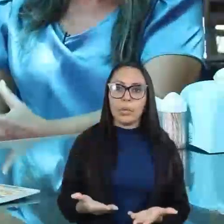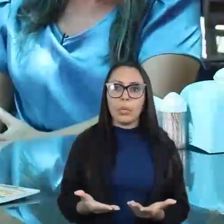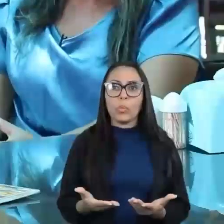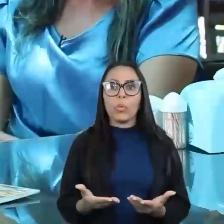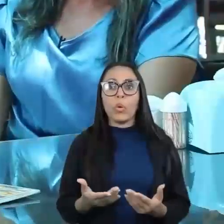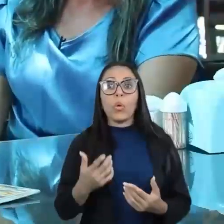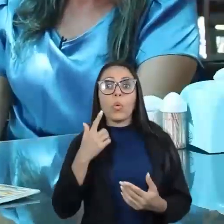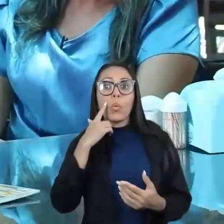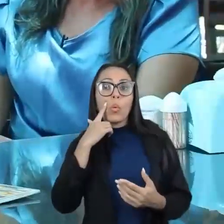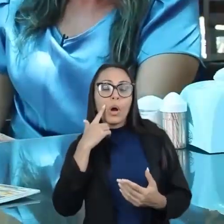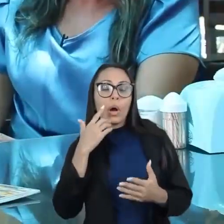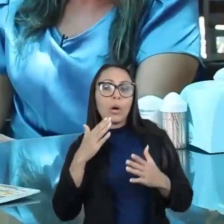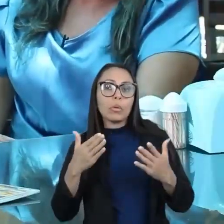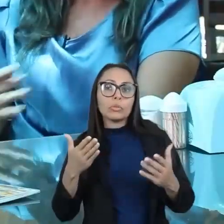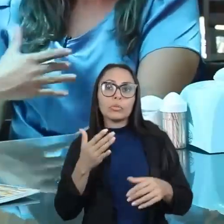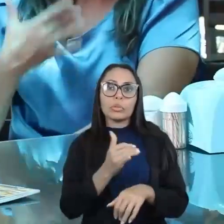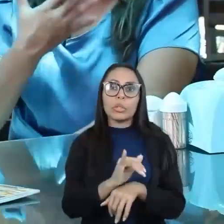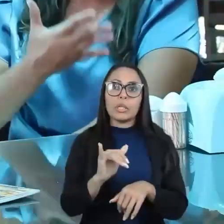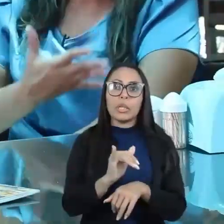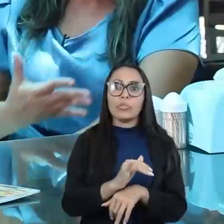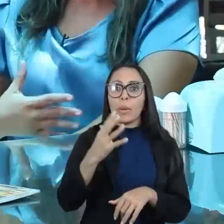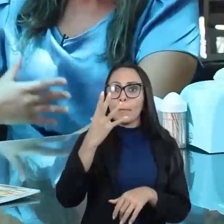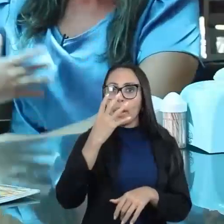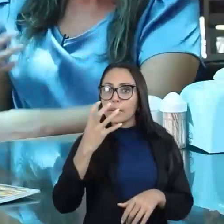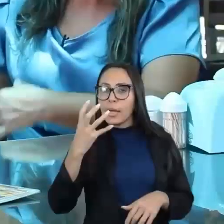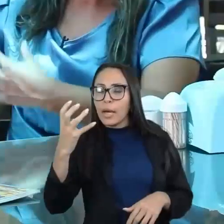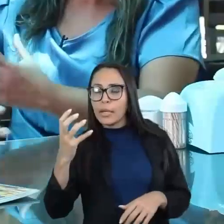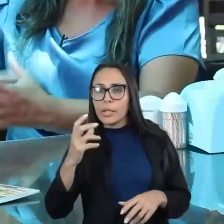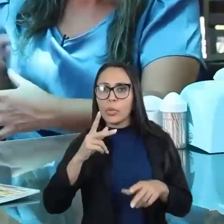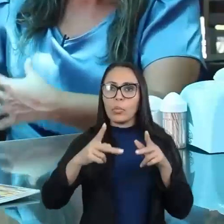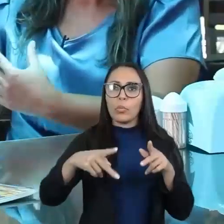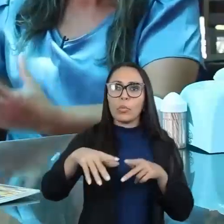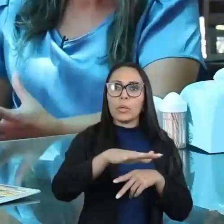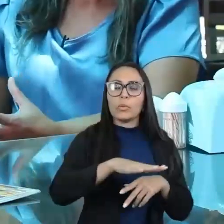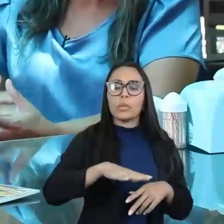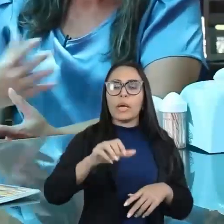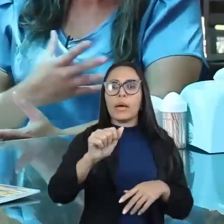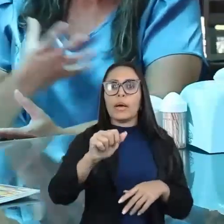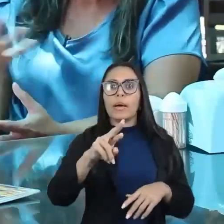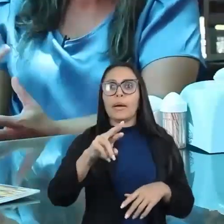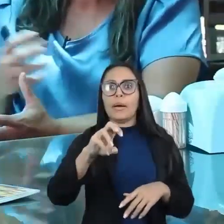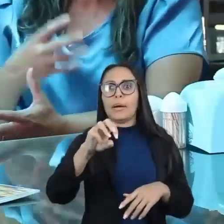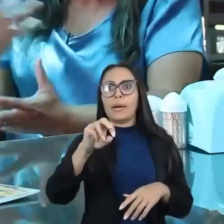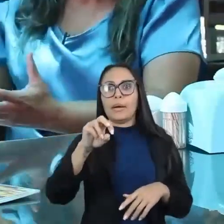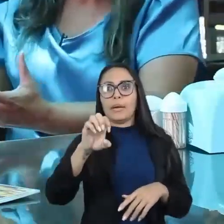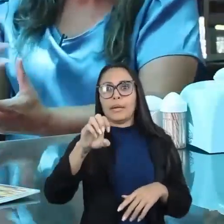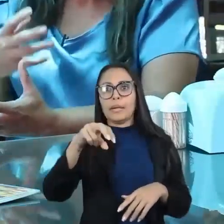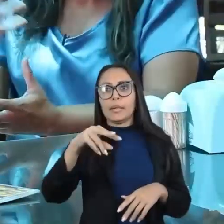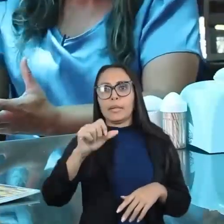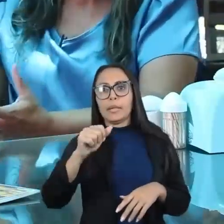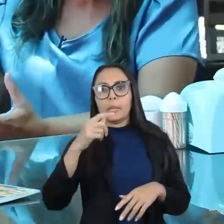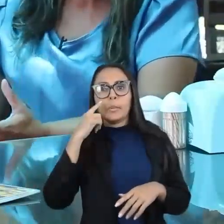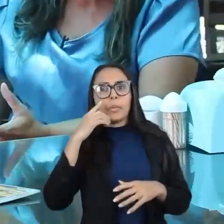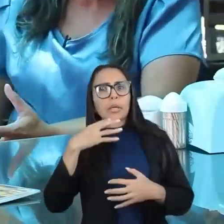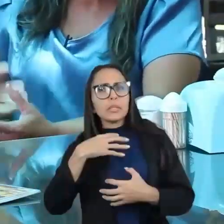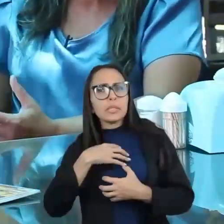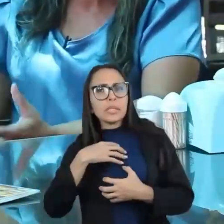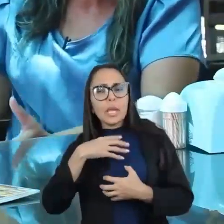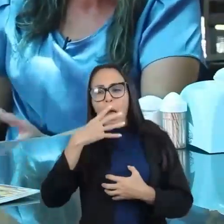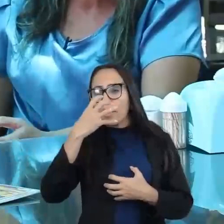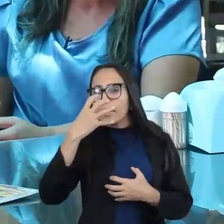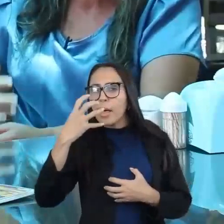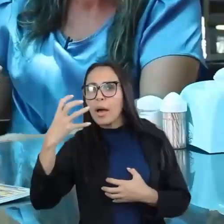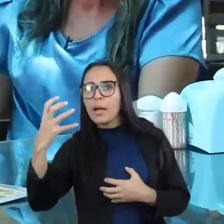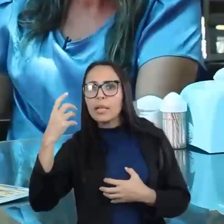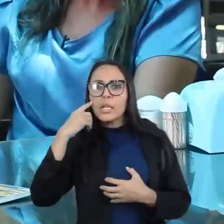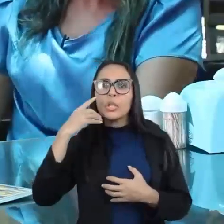sua estratégia, né, para poder atrair também esse público que vem de lá da arena, que tem os shows, né, para poder eles se sentirem atraídos, né, de passar aqui, de